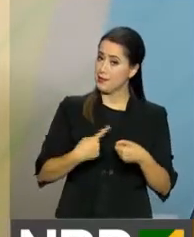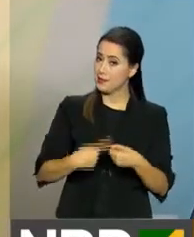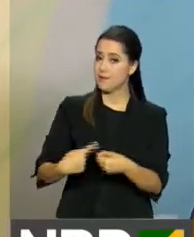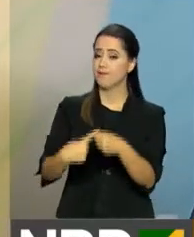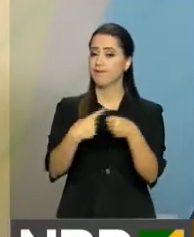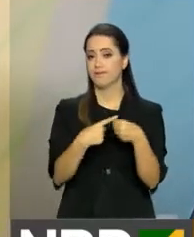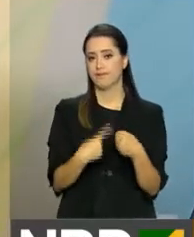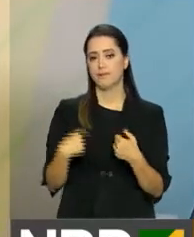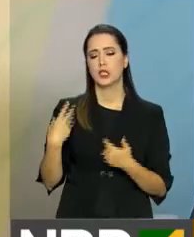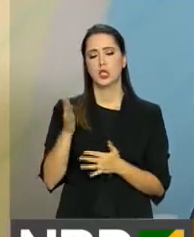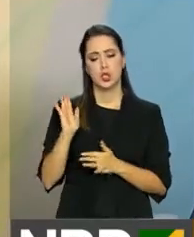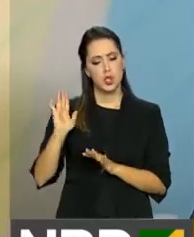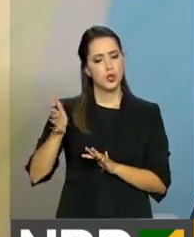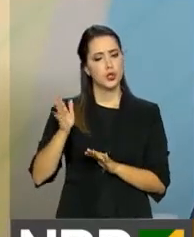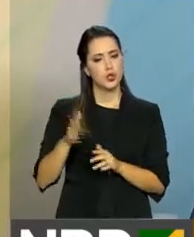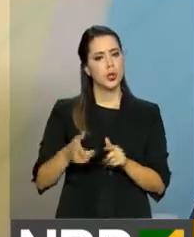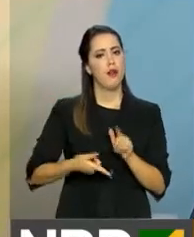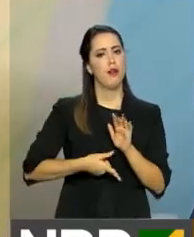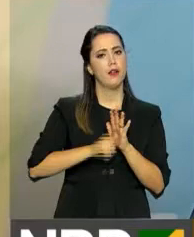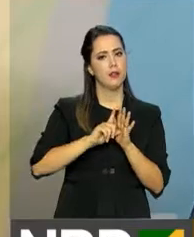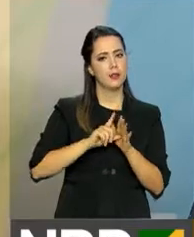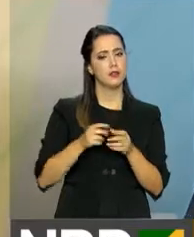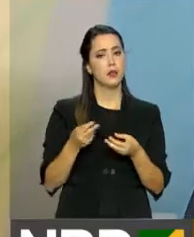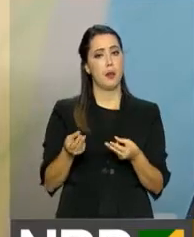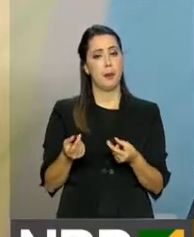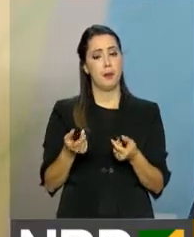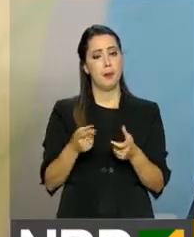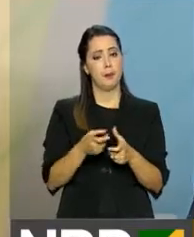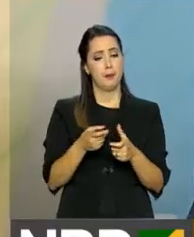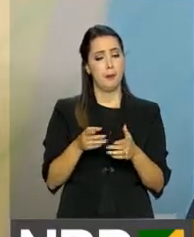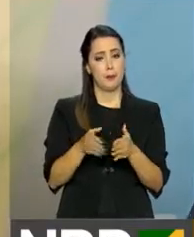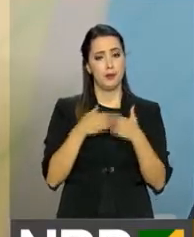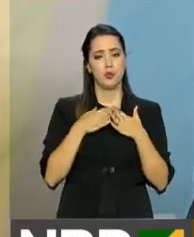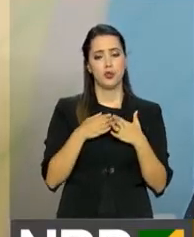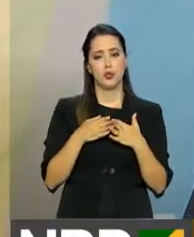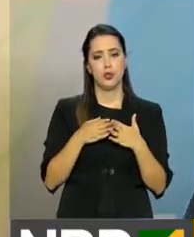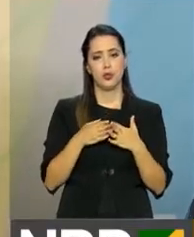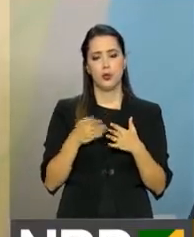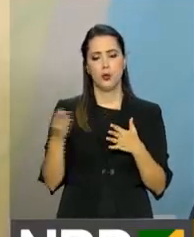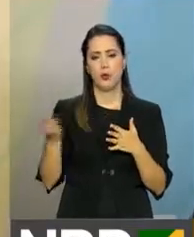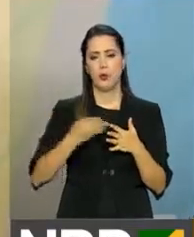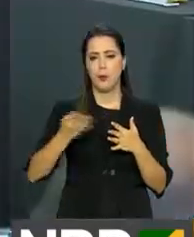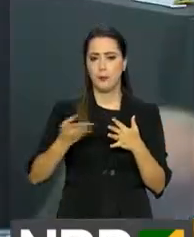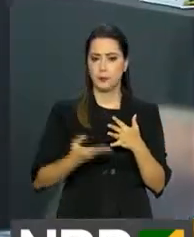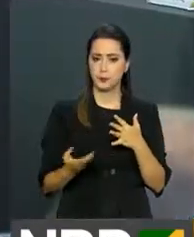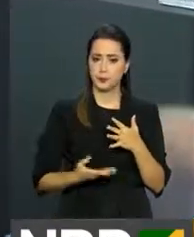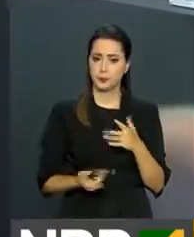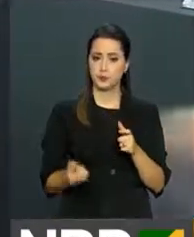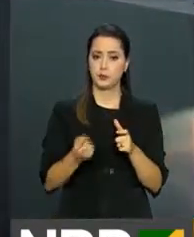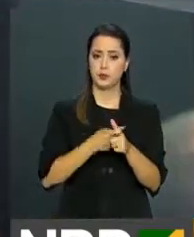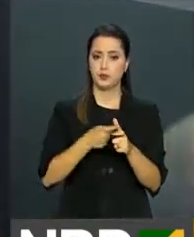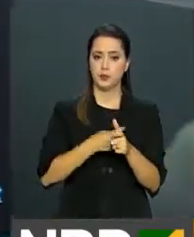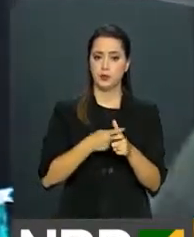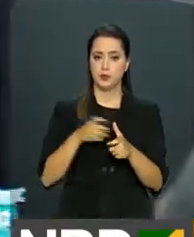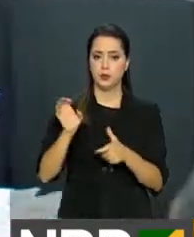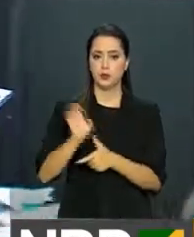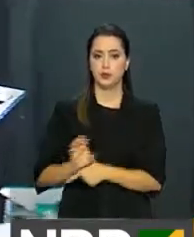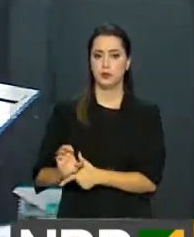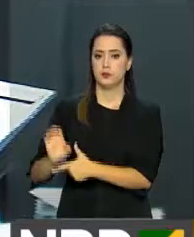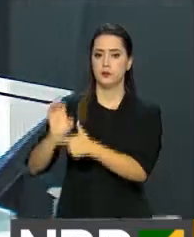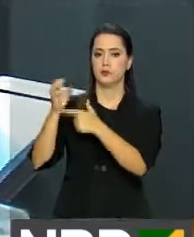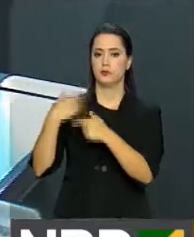play de hoje muito a repactuação da dívida dos estados e eu sempre tive a sensação mais